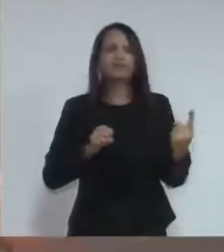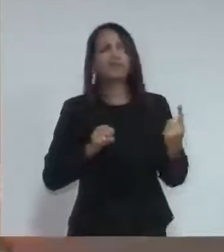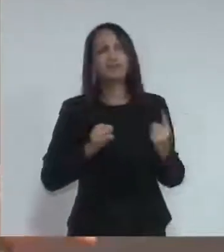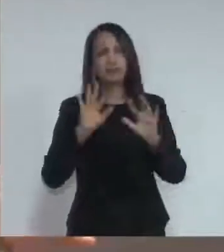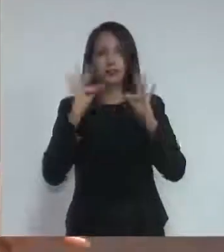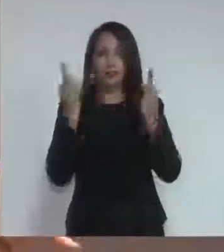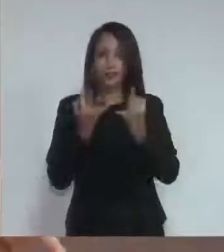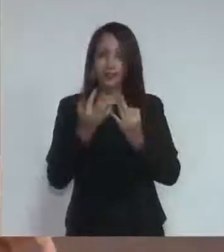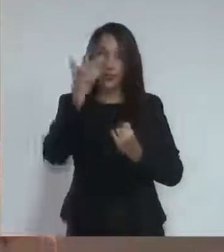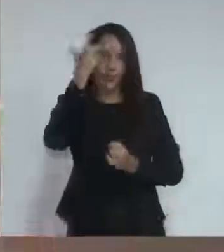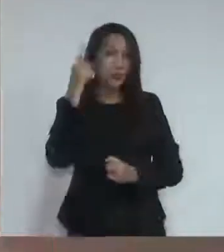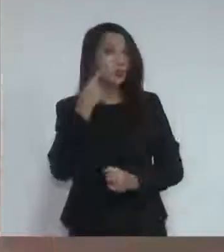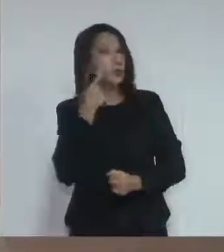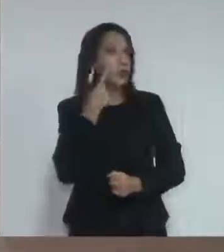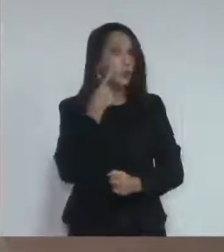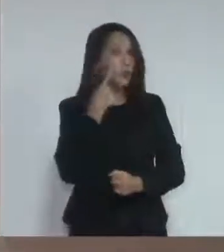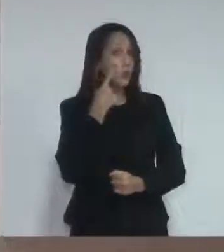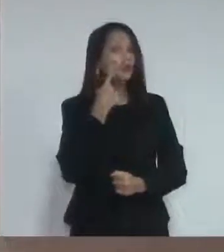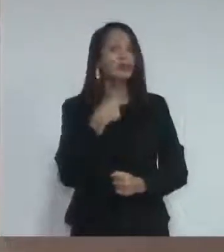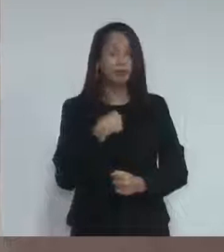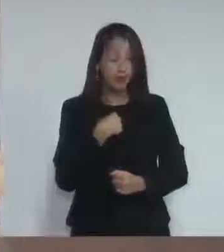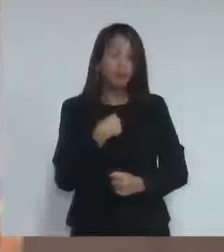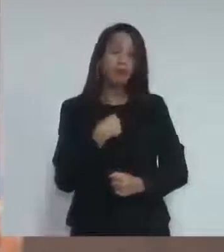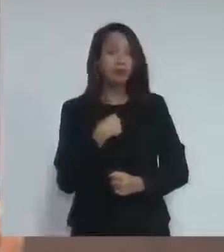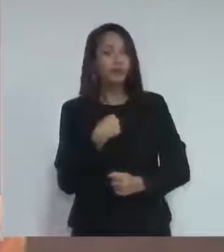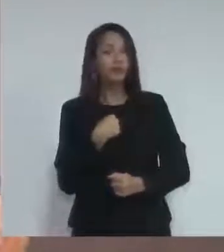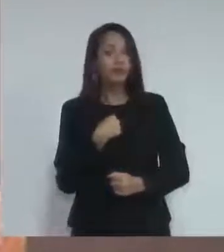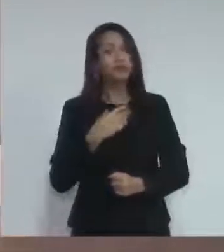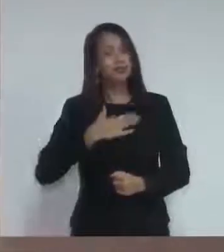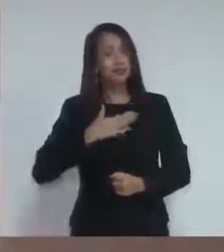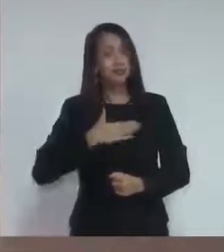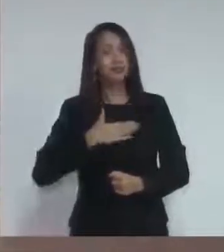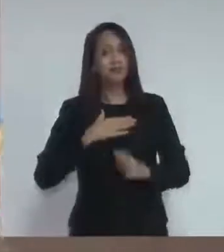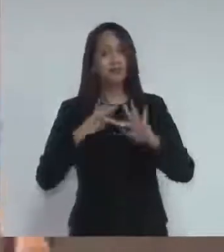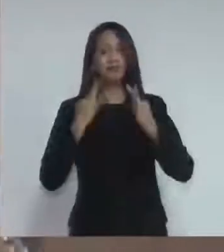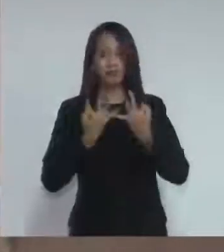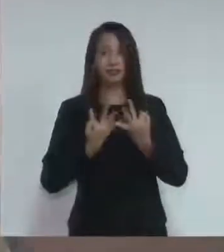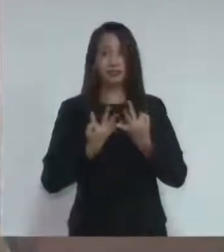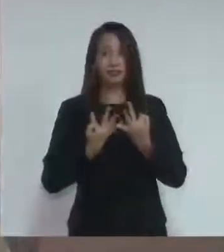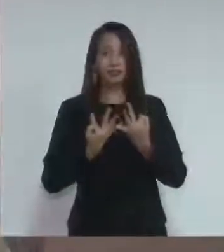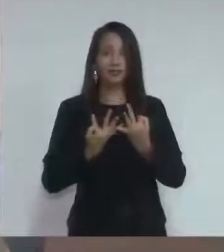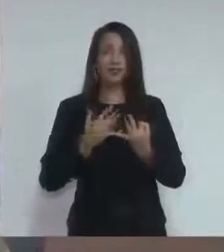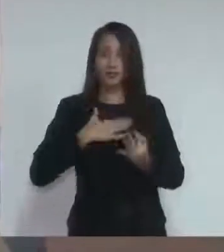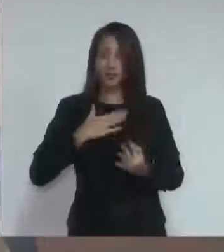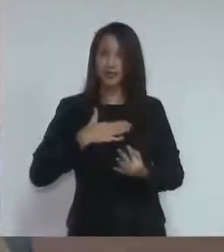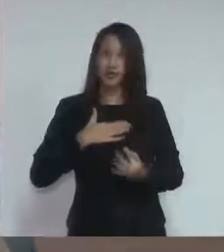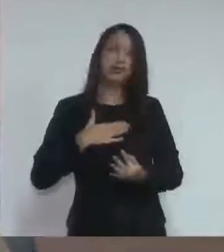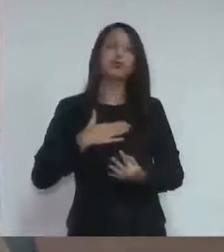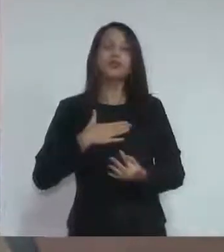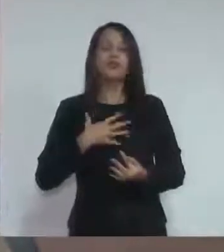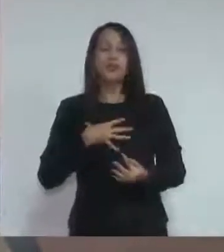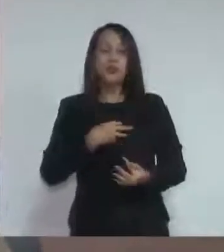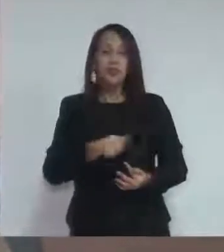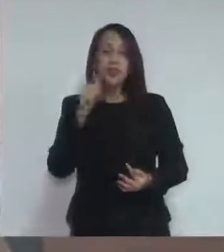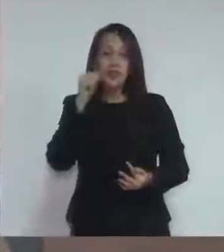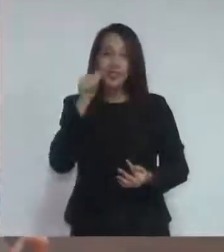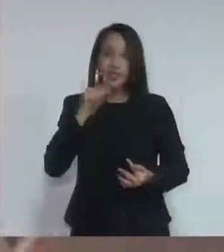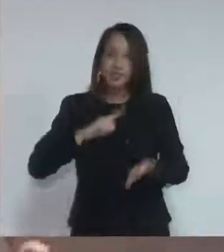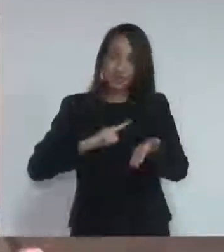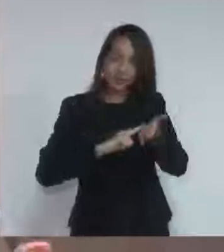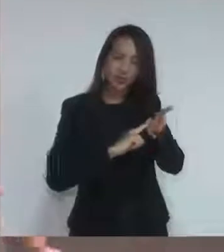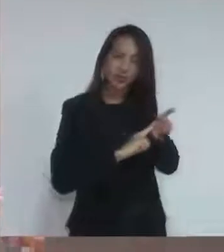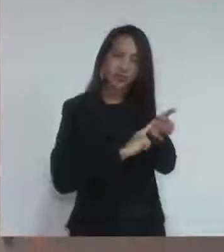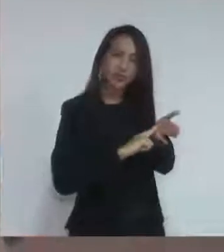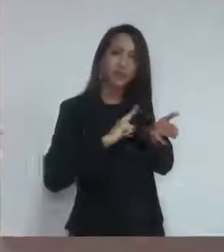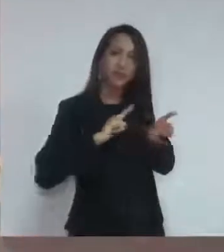Se alguém tem dúvida, vou usar também da minha própria casa. Minha filha tem síndrome de Down. A síndrome de Down, ela pode